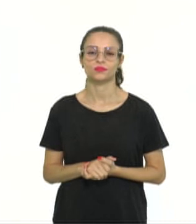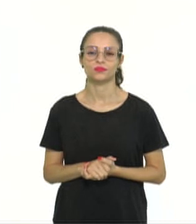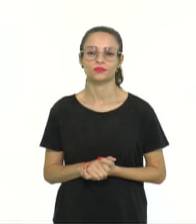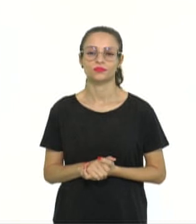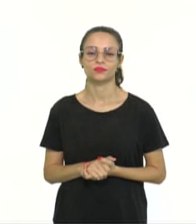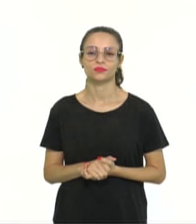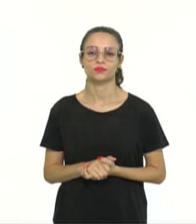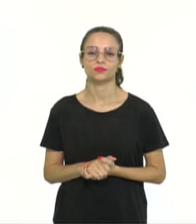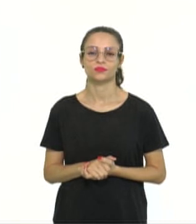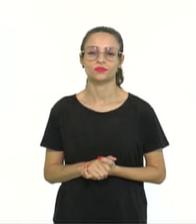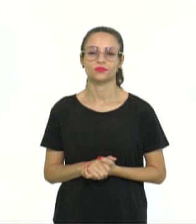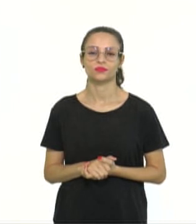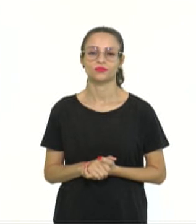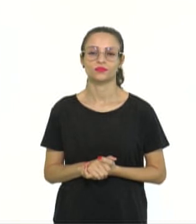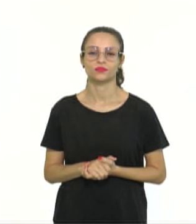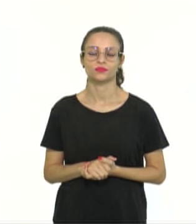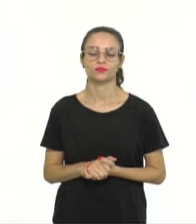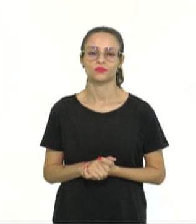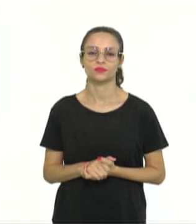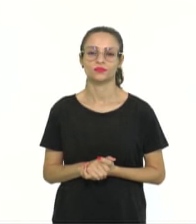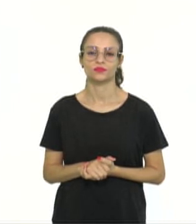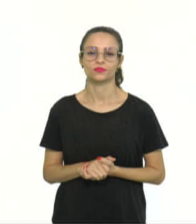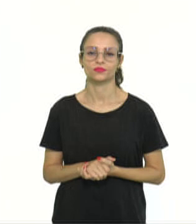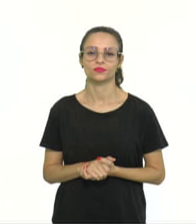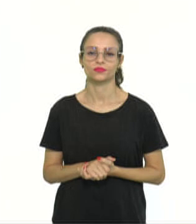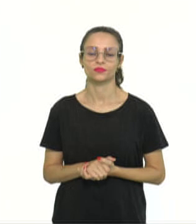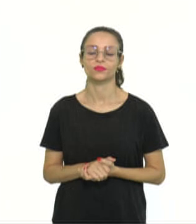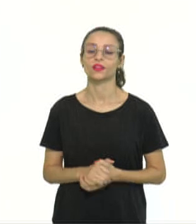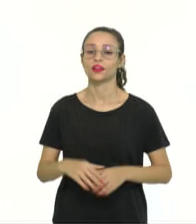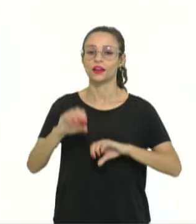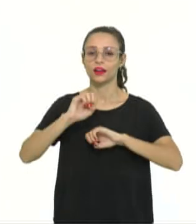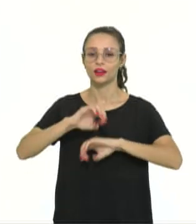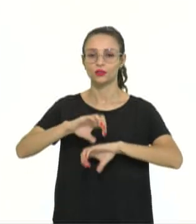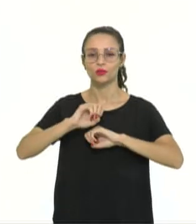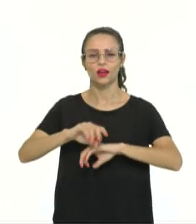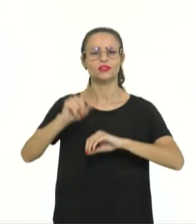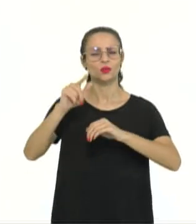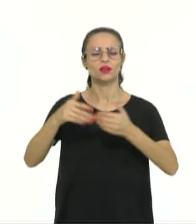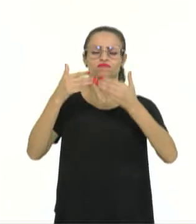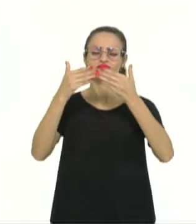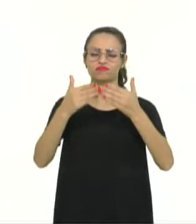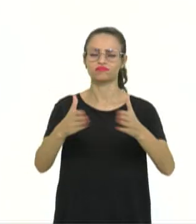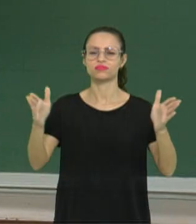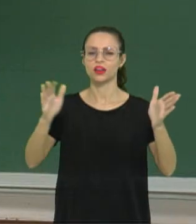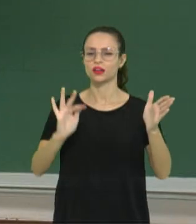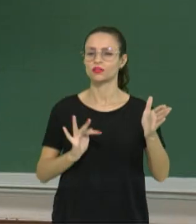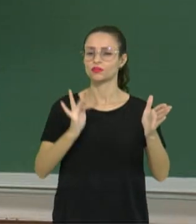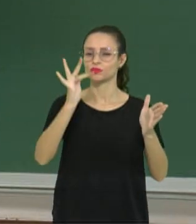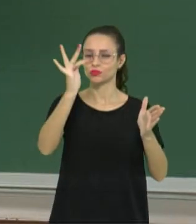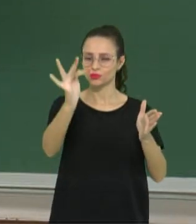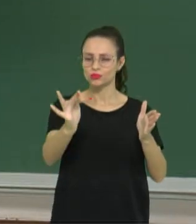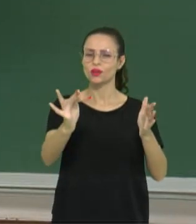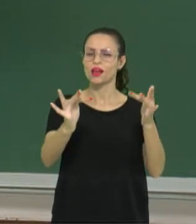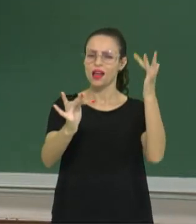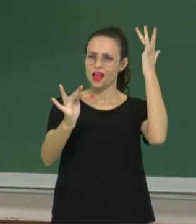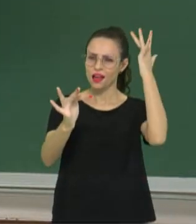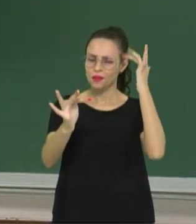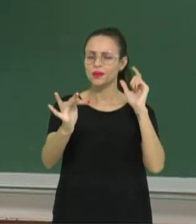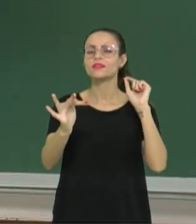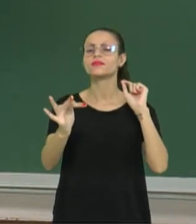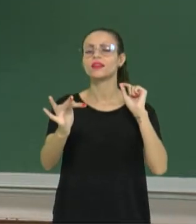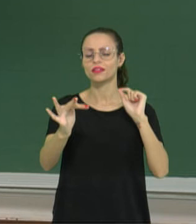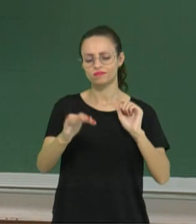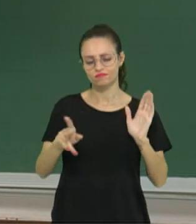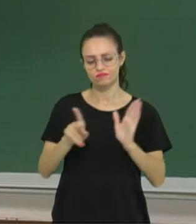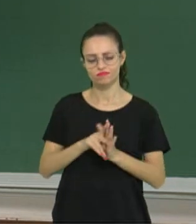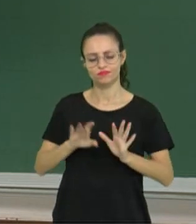prepared for it today. Malcolm X. A educação é o passaporte para o futuro, para o amanhã pertence àqueles